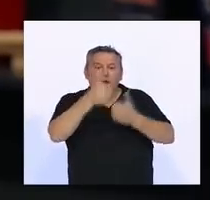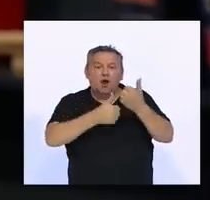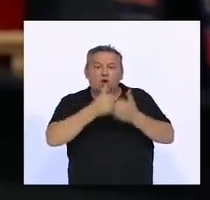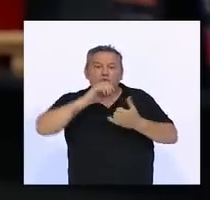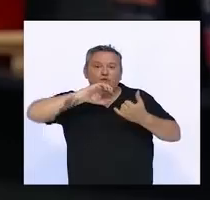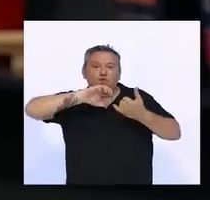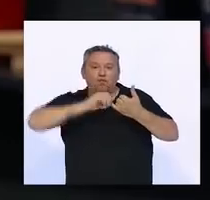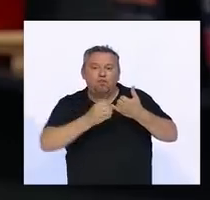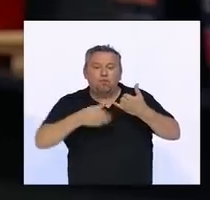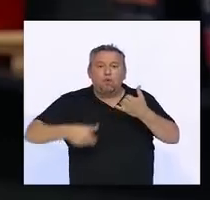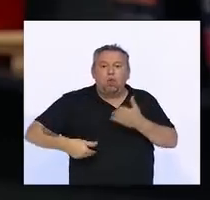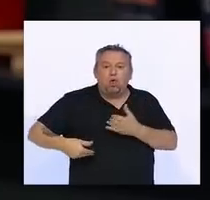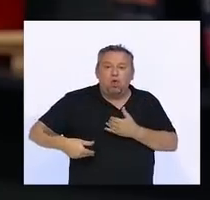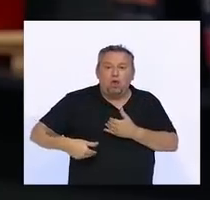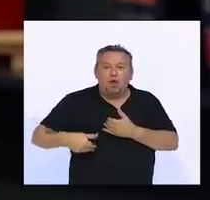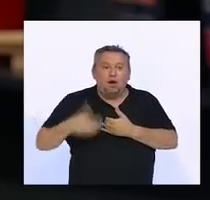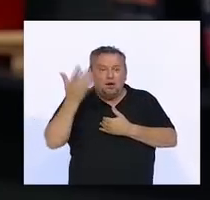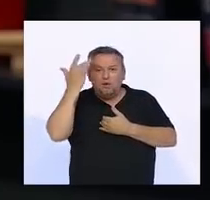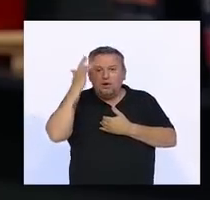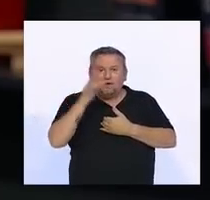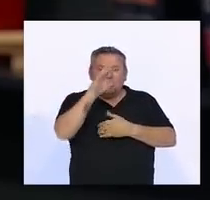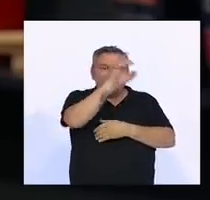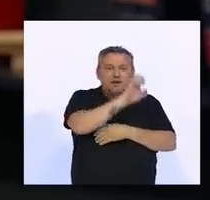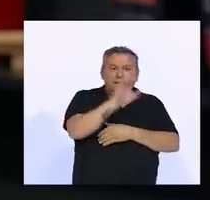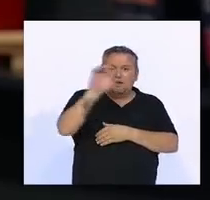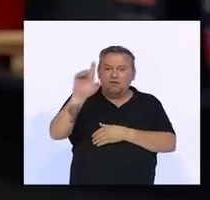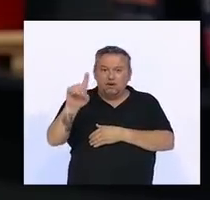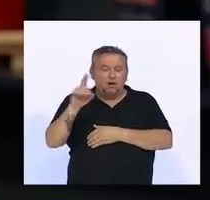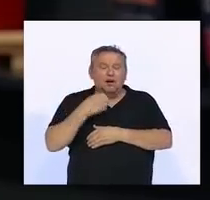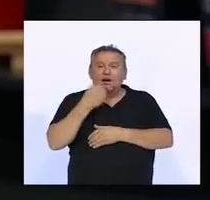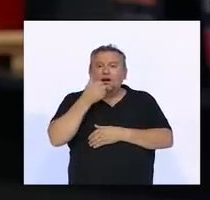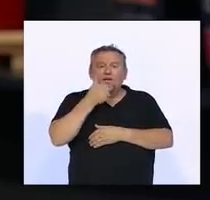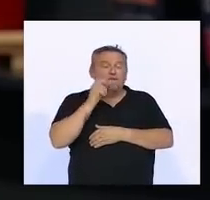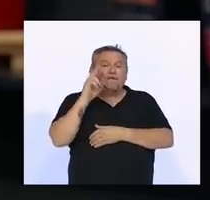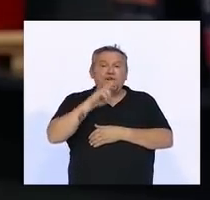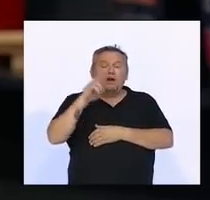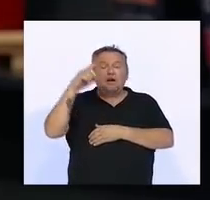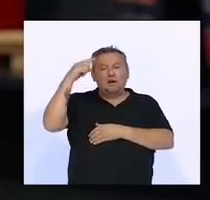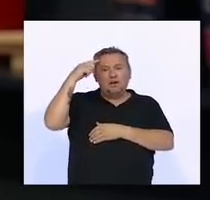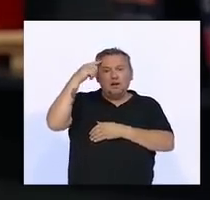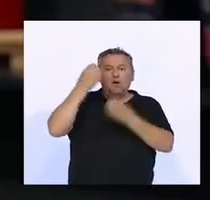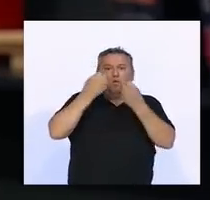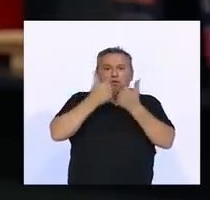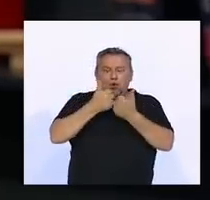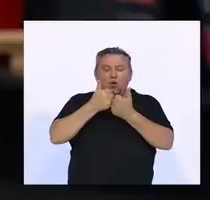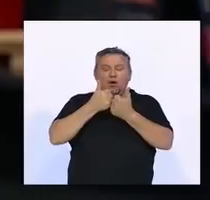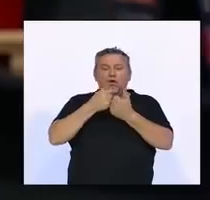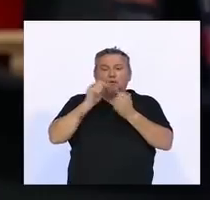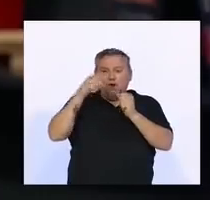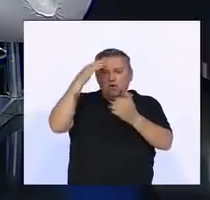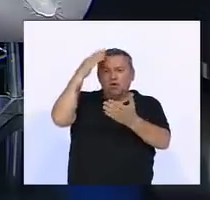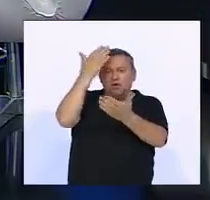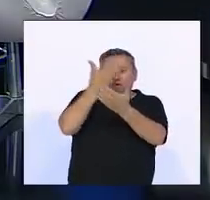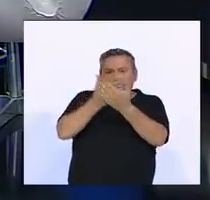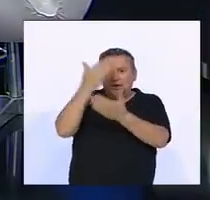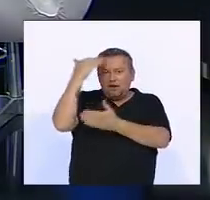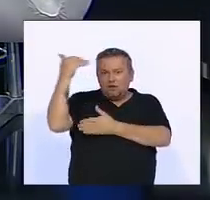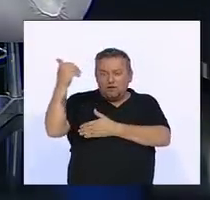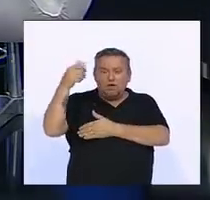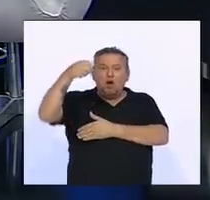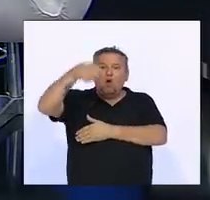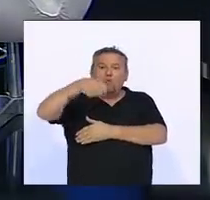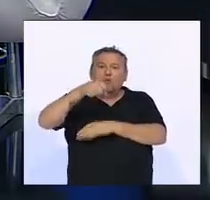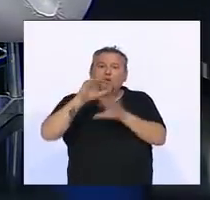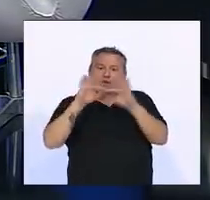quer saber de esquerda e direita. Ele quer saber de boas ideias e ideias factíveis e que a gente possa fazer sucesso. Bolsa Família é um